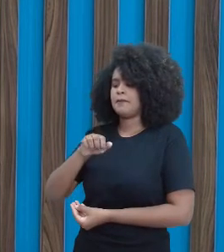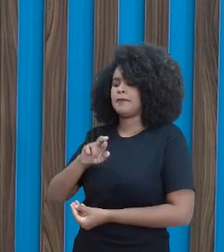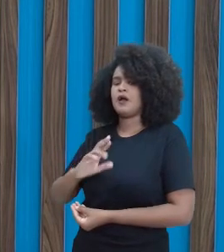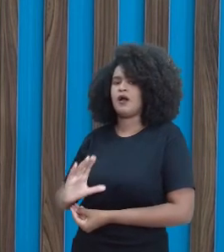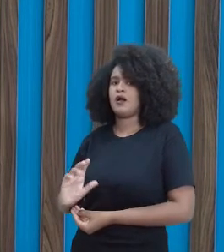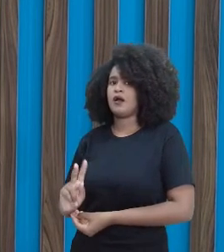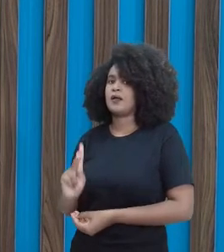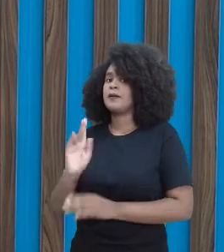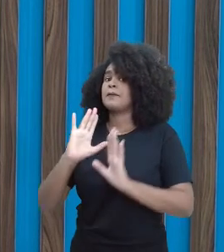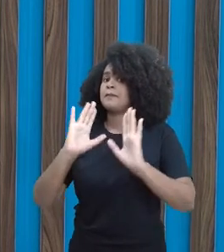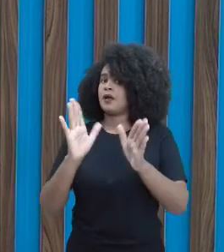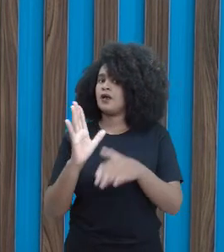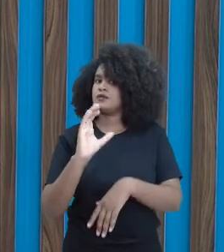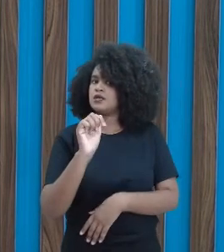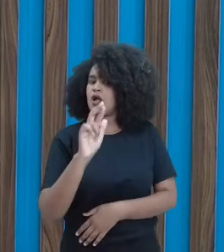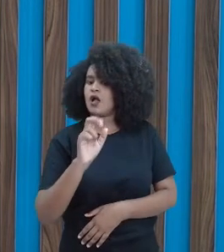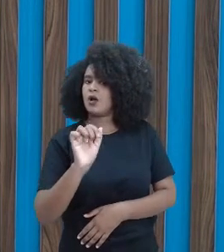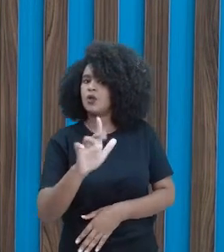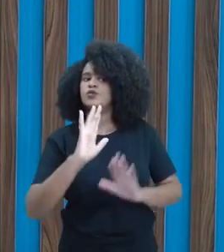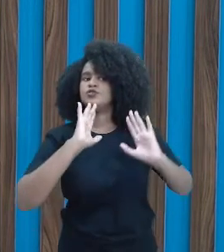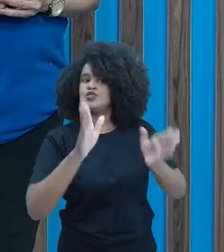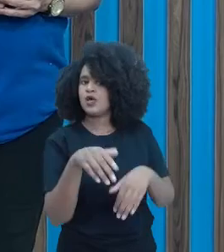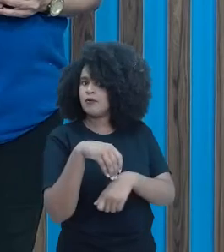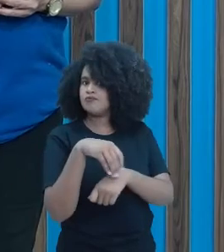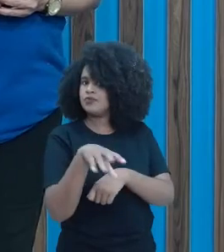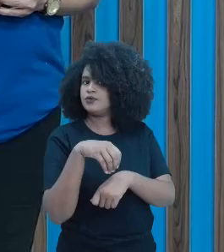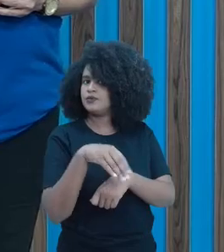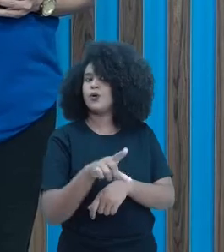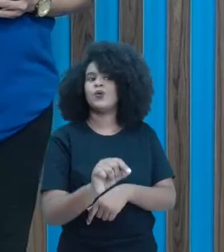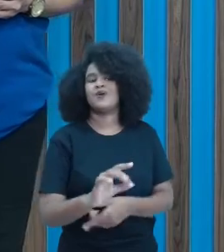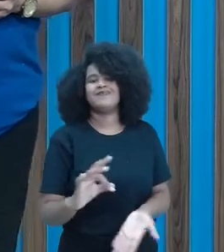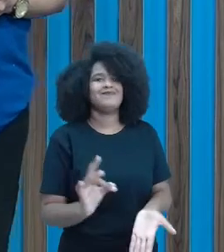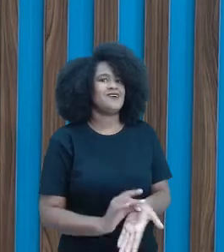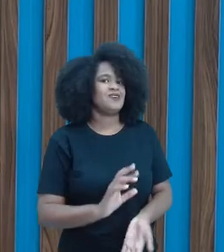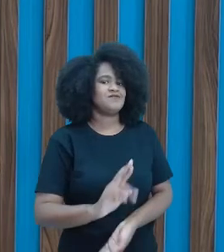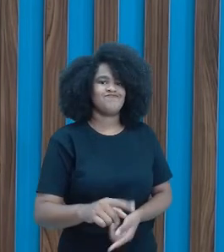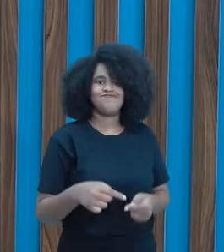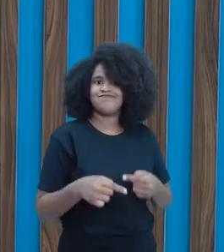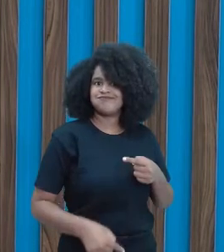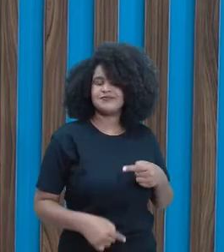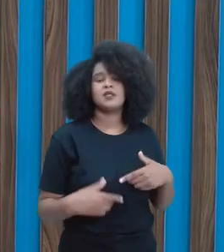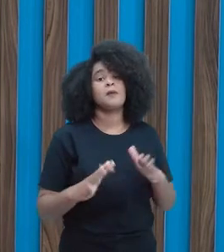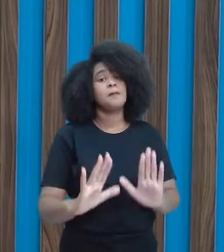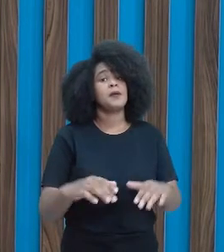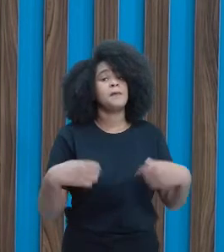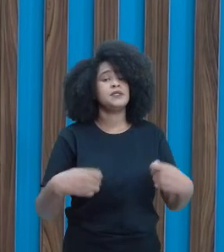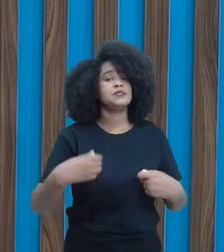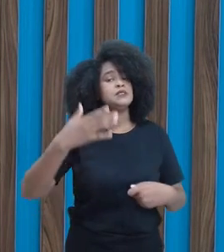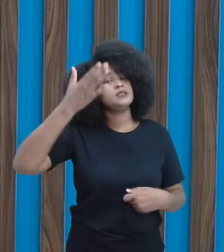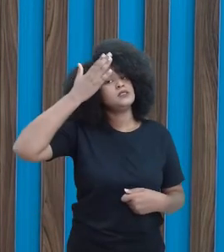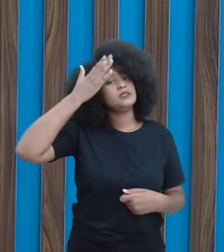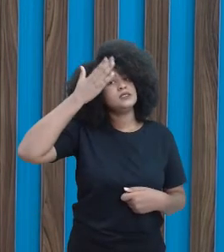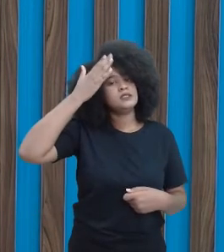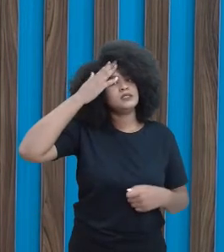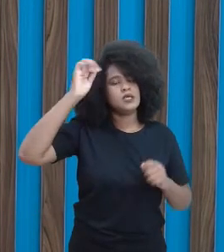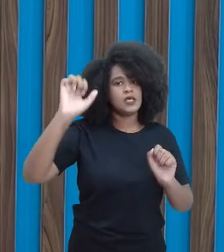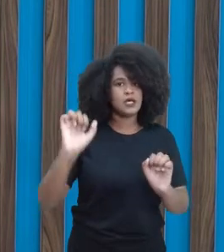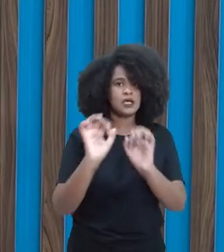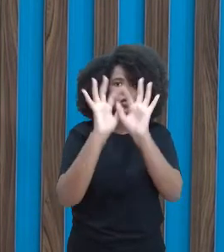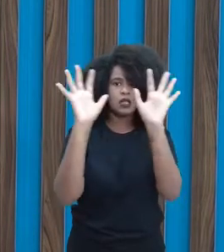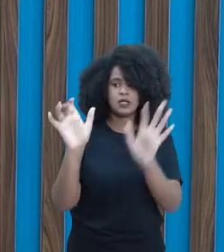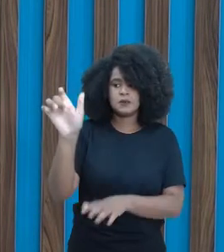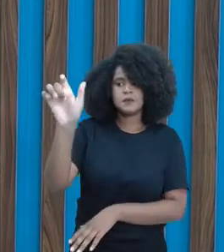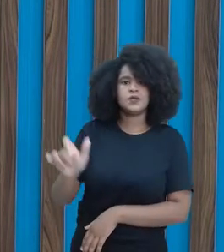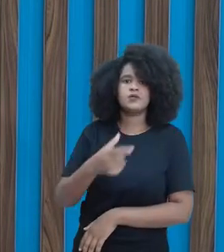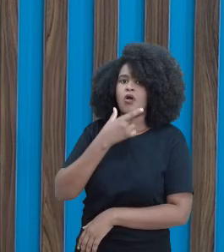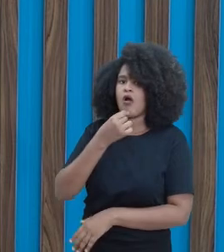a professora Carol já está dando algumas pistas, né? Que isso não é bem assim, mas precisamos também valorizar